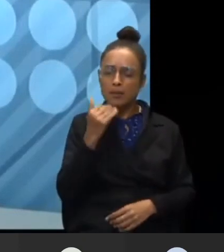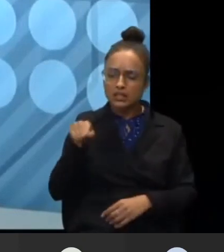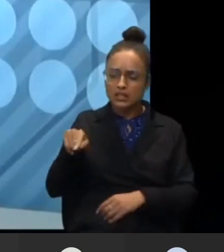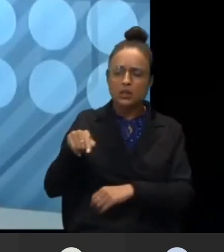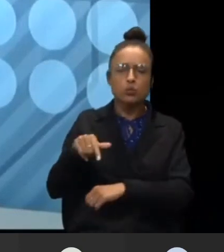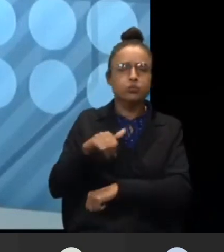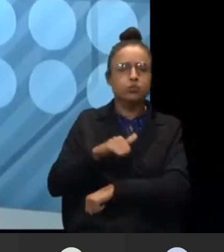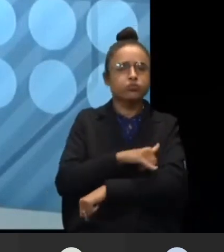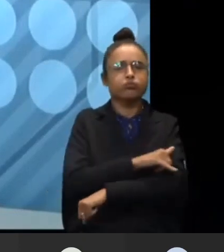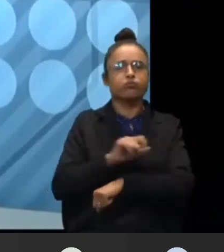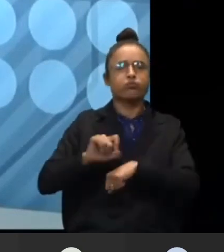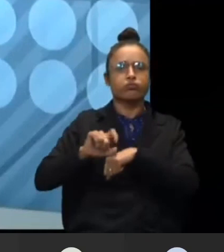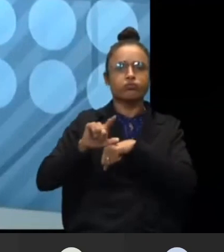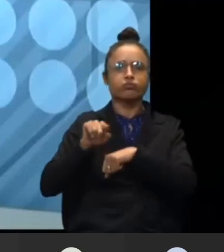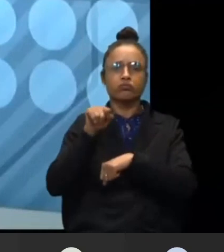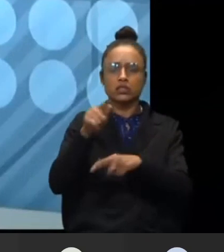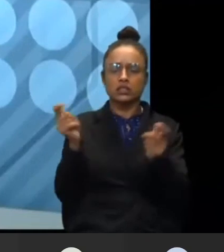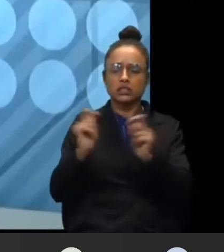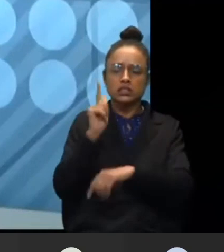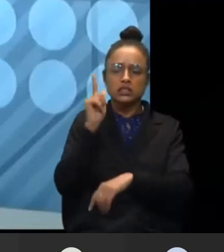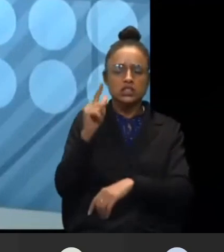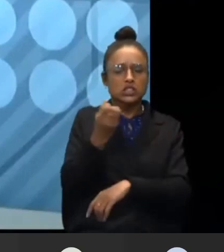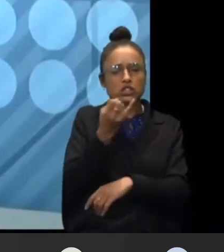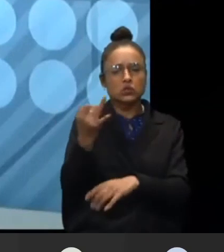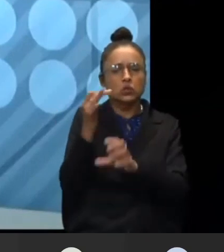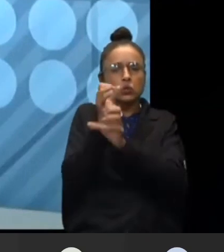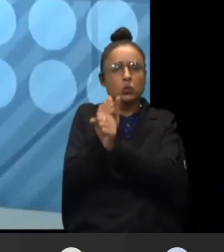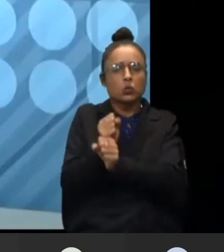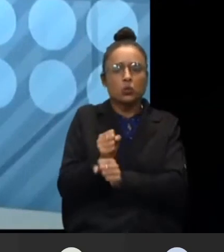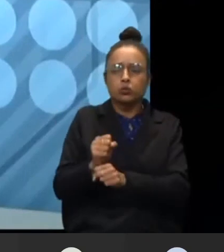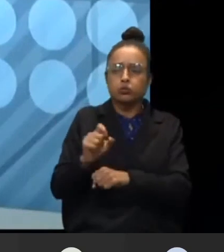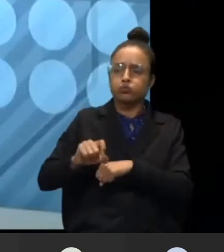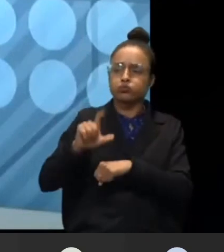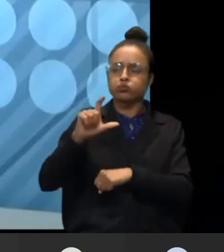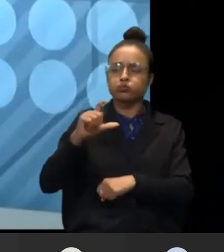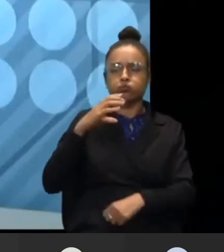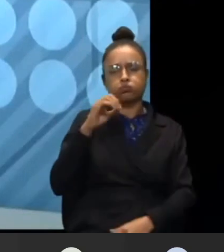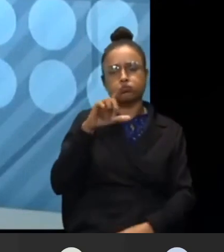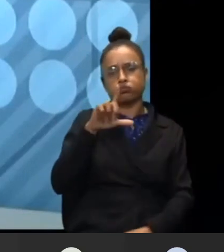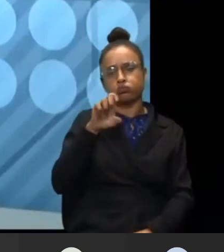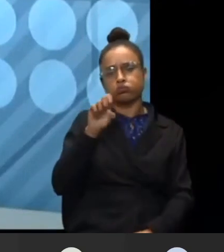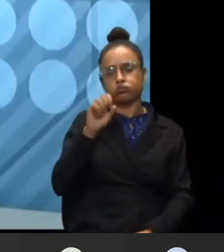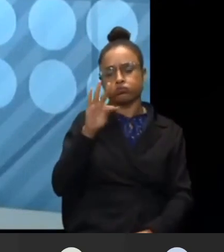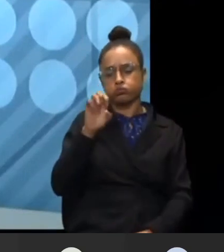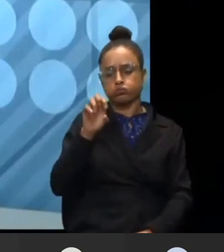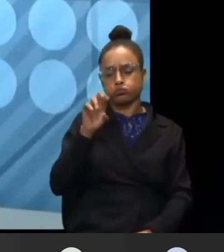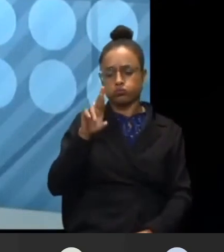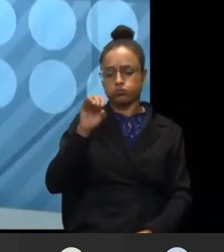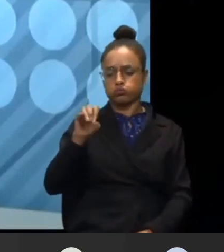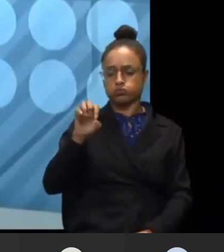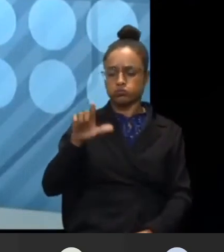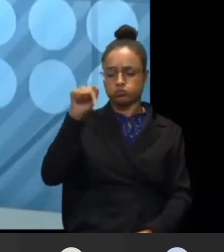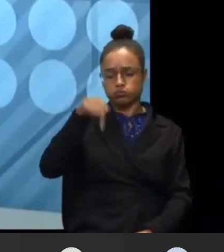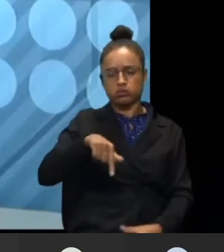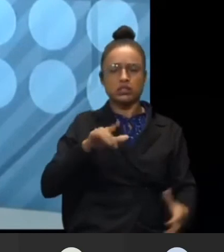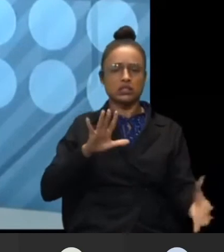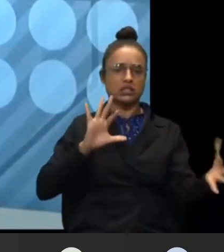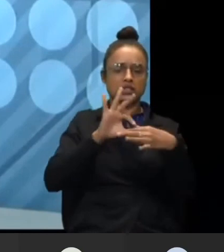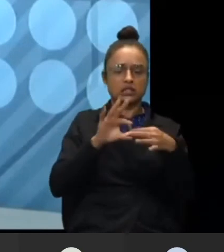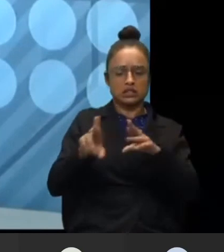grande possibilidade de estar ingerindo uma grande quantidade de colesterol. O colesterol ele tem uma relação